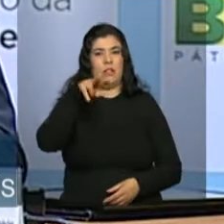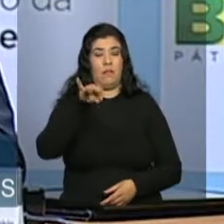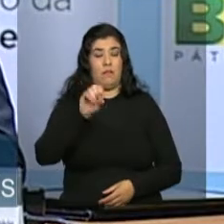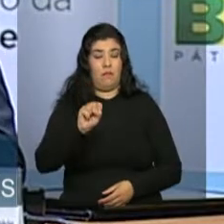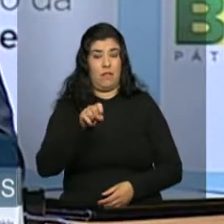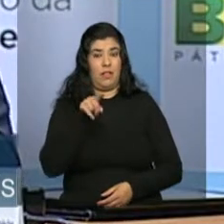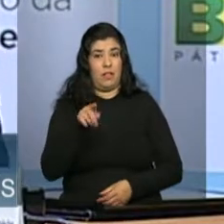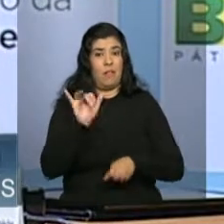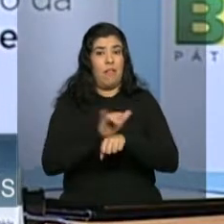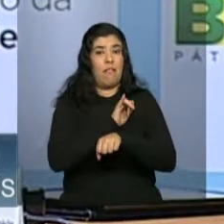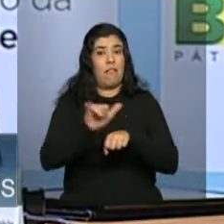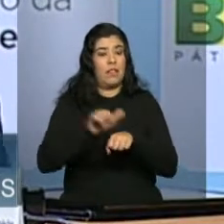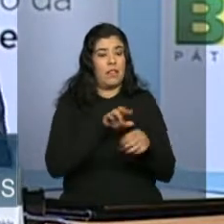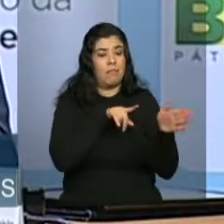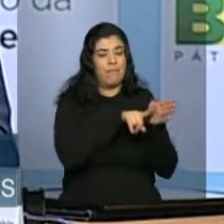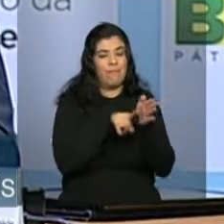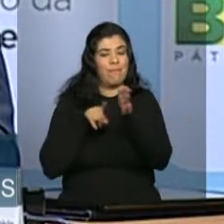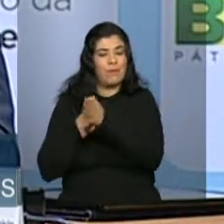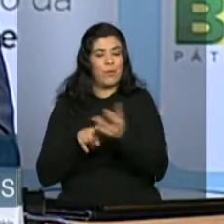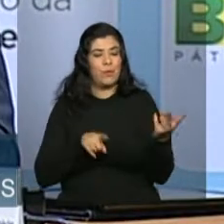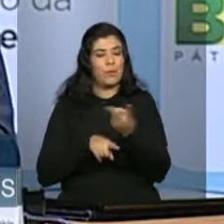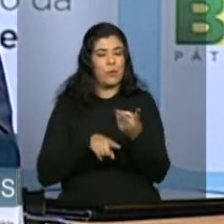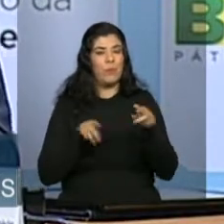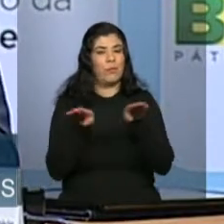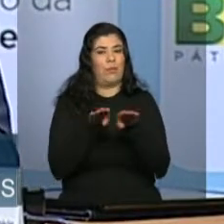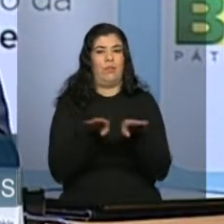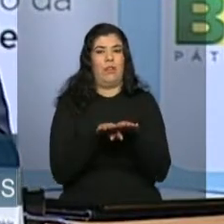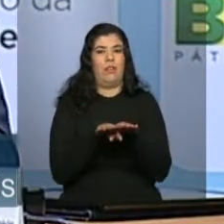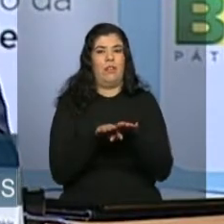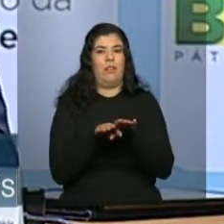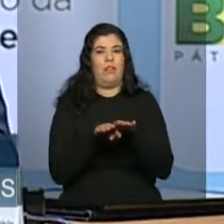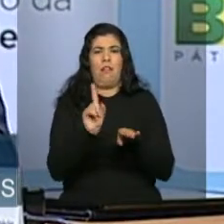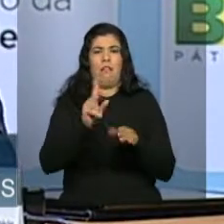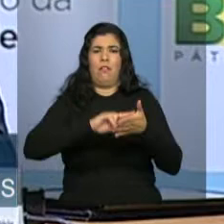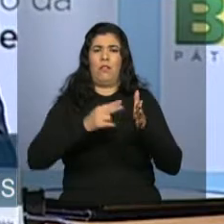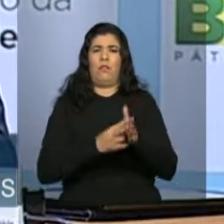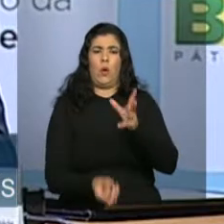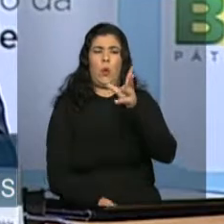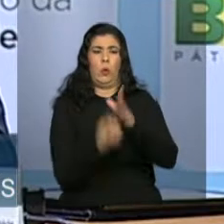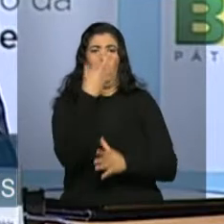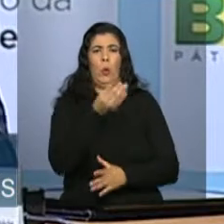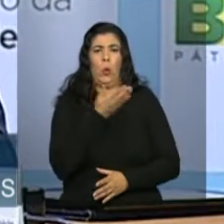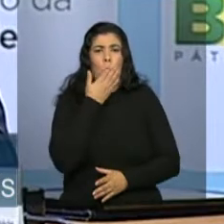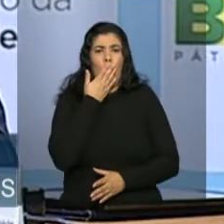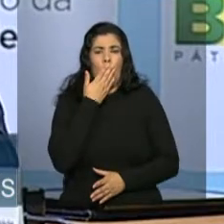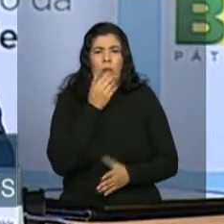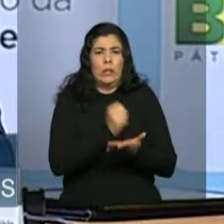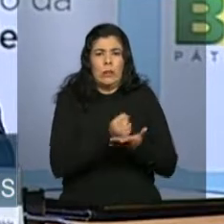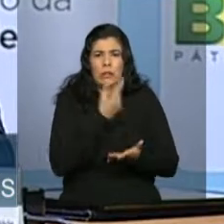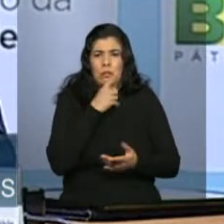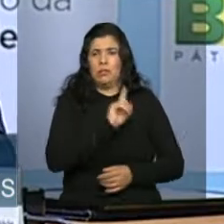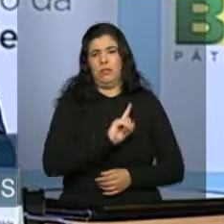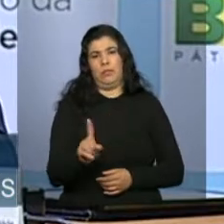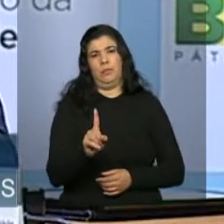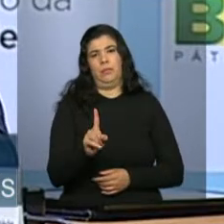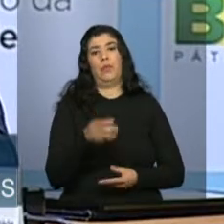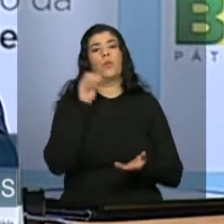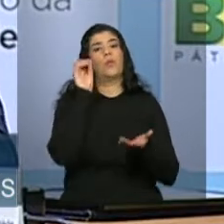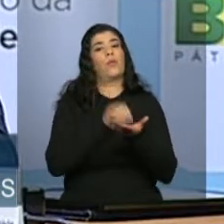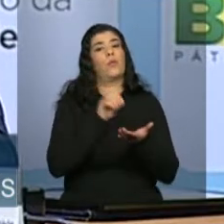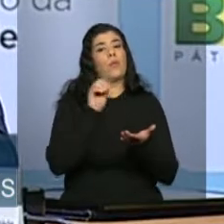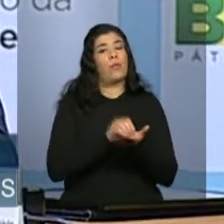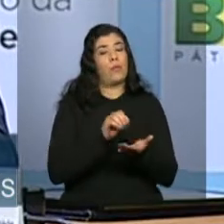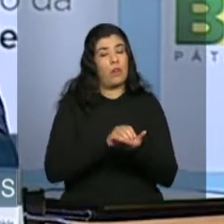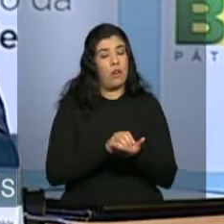estratégia para realizar processos que são iguais em conjunto não é que a nova categoria de medicamento não é isso que tava